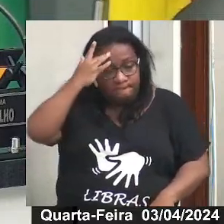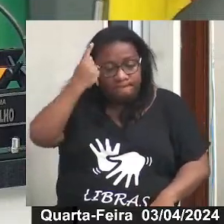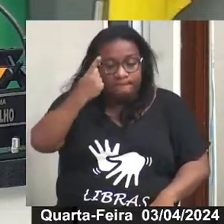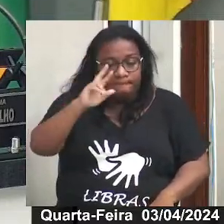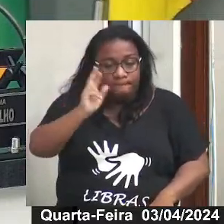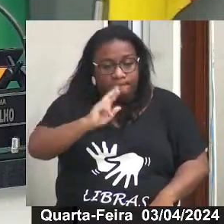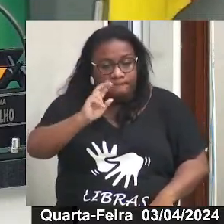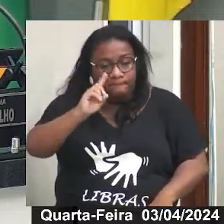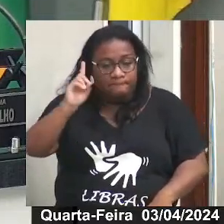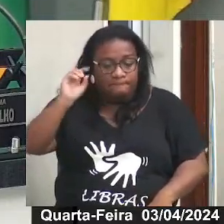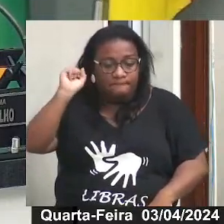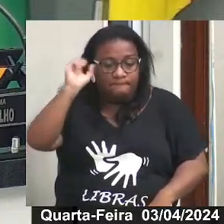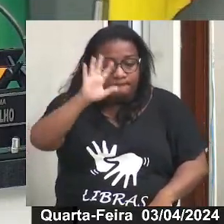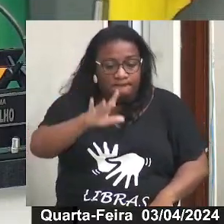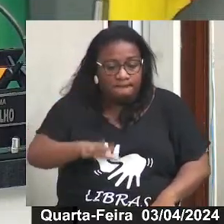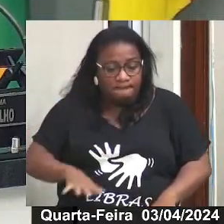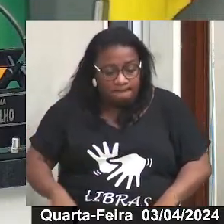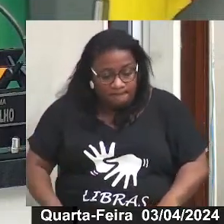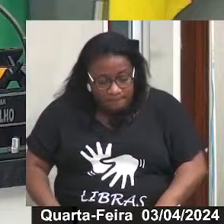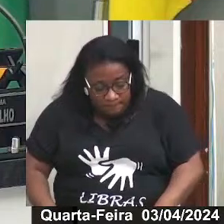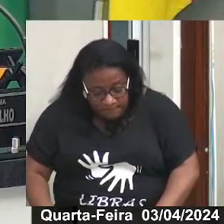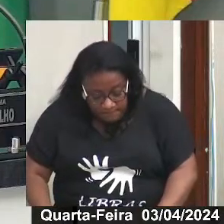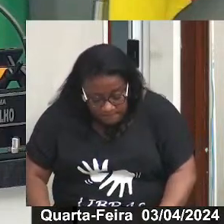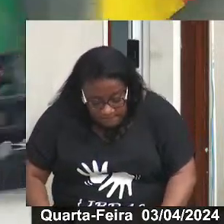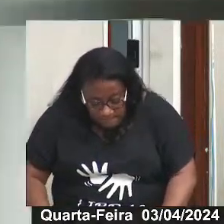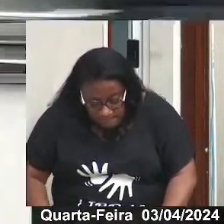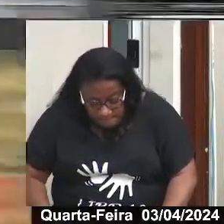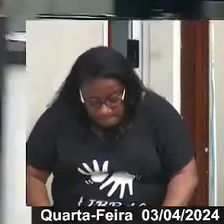cidade por apenas R$1. Que Deus abençoe a todos.